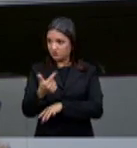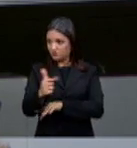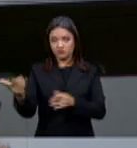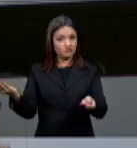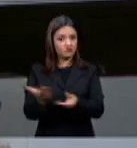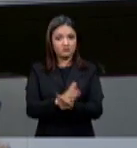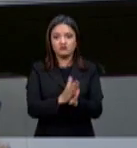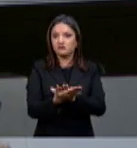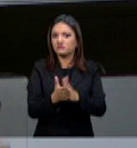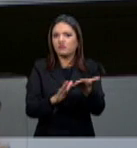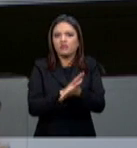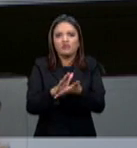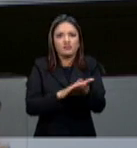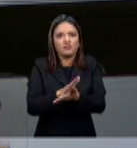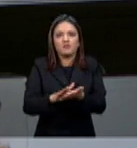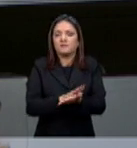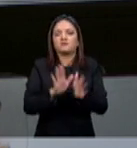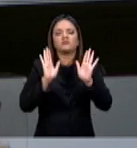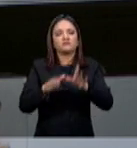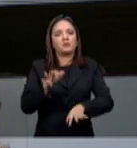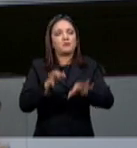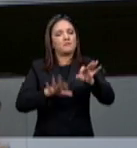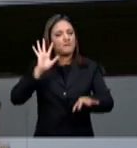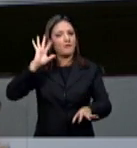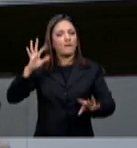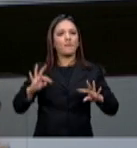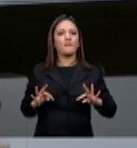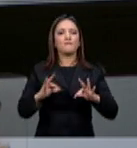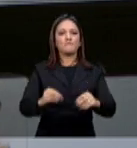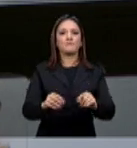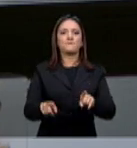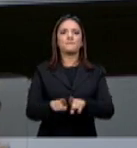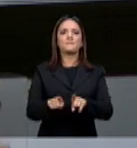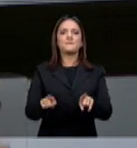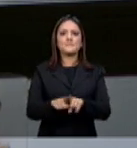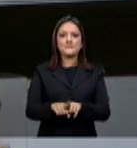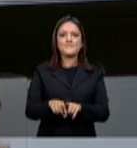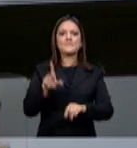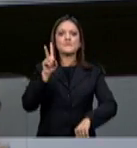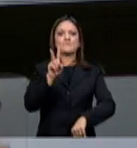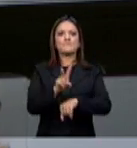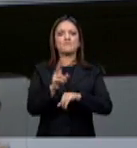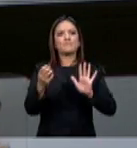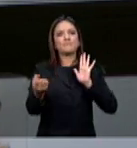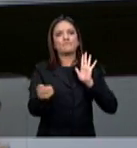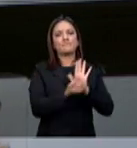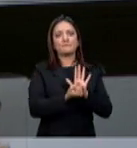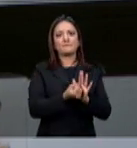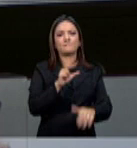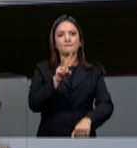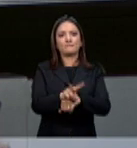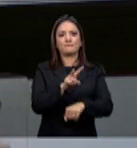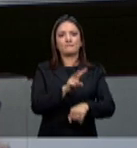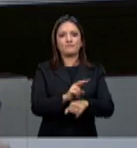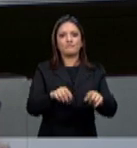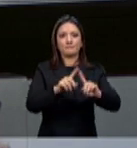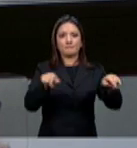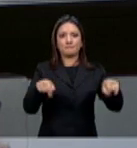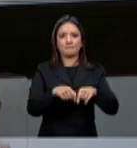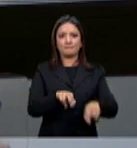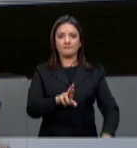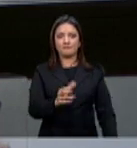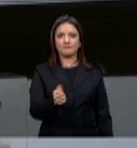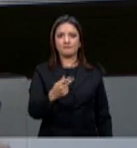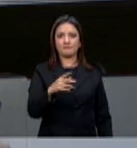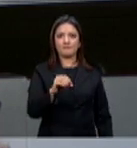tão importante da demarcação da Raposa Serra do Sol, que, independentemente da